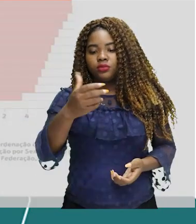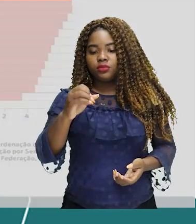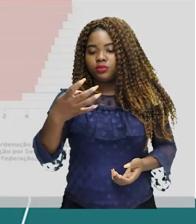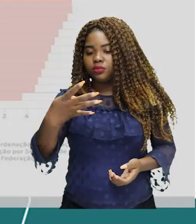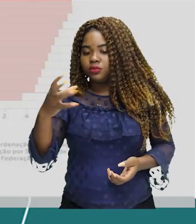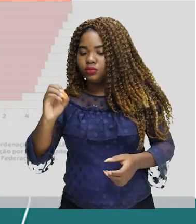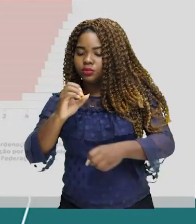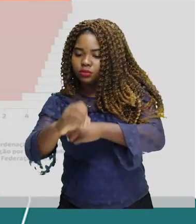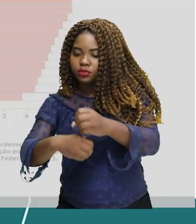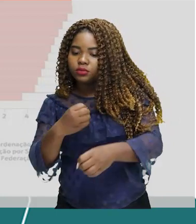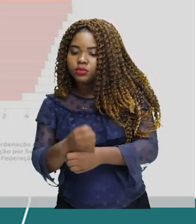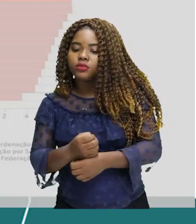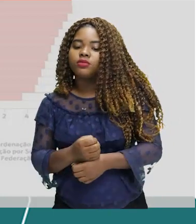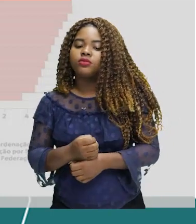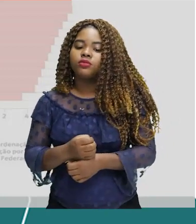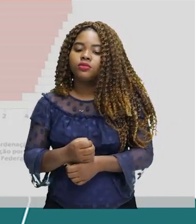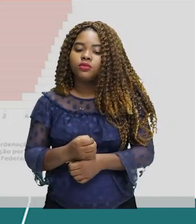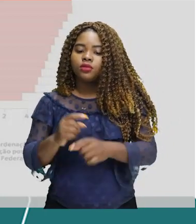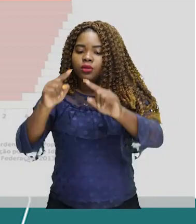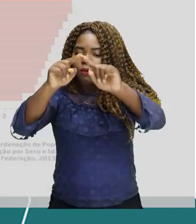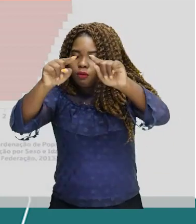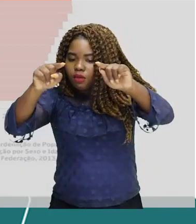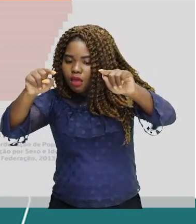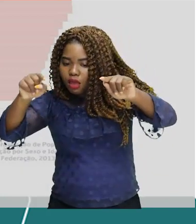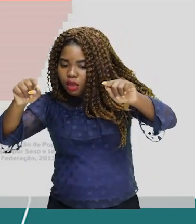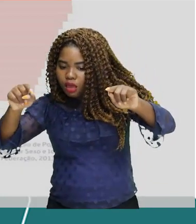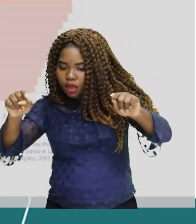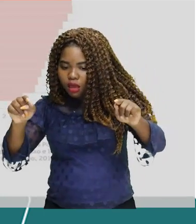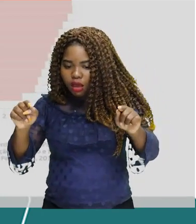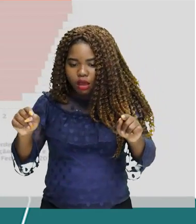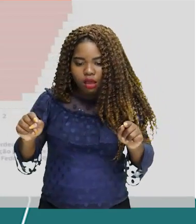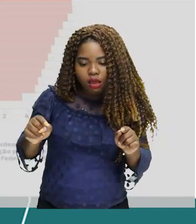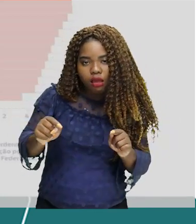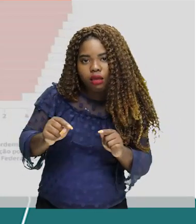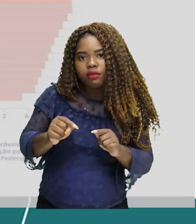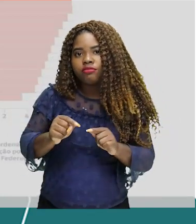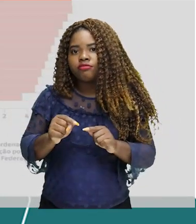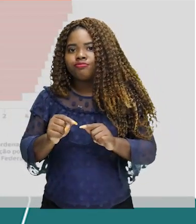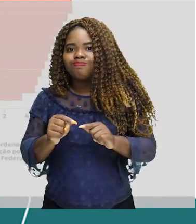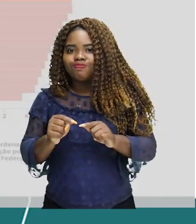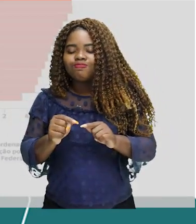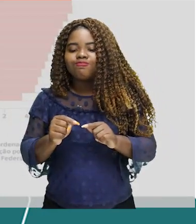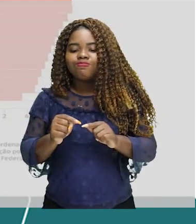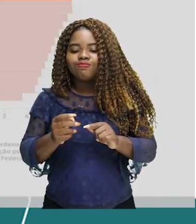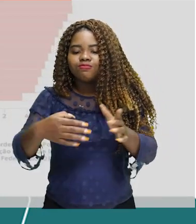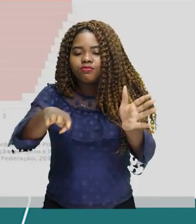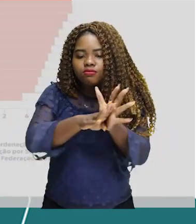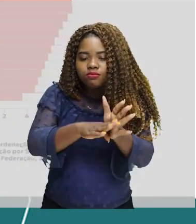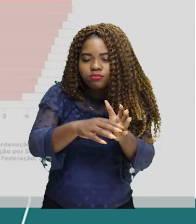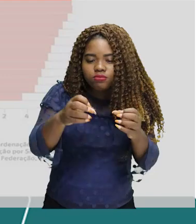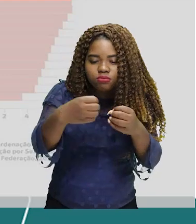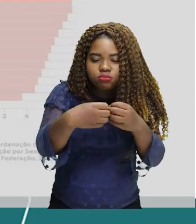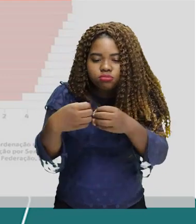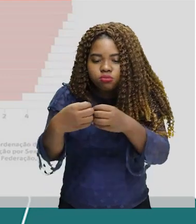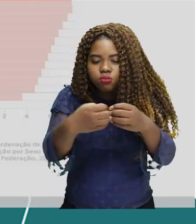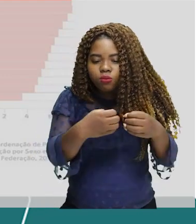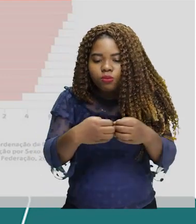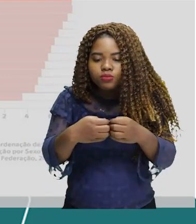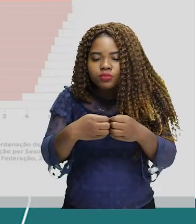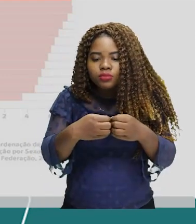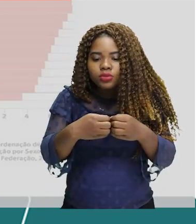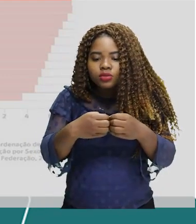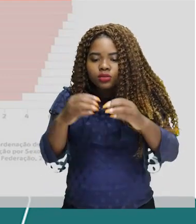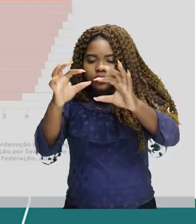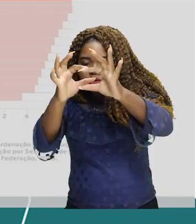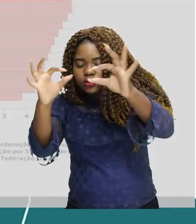2040, olha como já vai estar a nossa pirâmide. Olha onde é que vai estar a maior concentração populacional, já chegando perto ali do ápice, né,